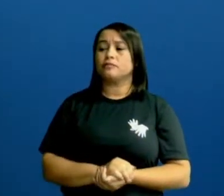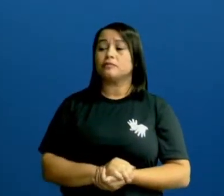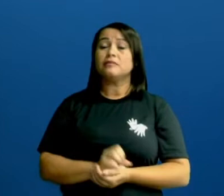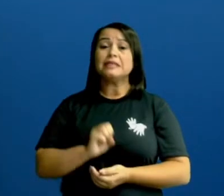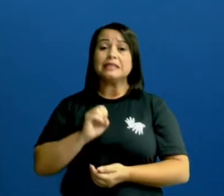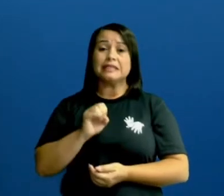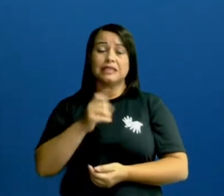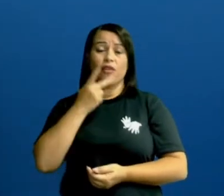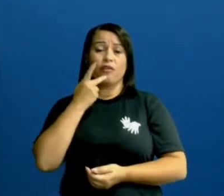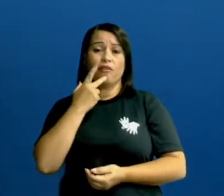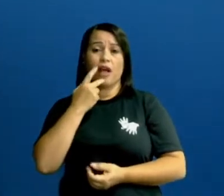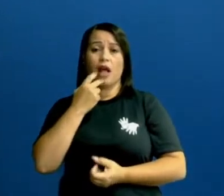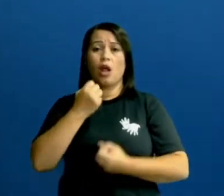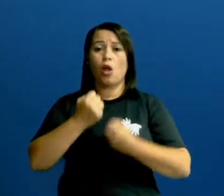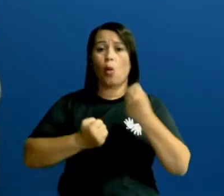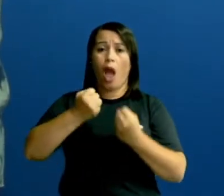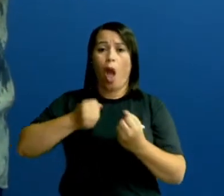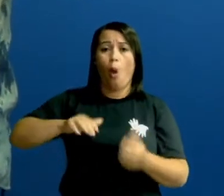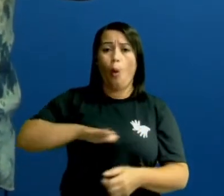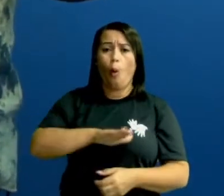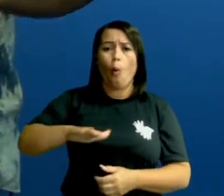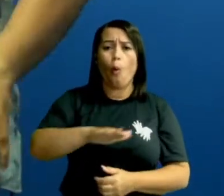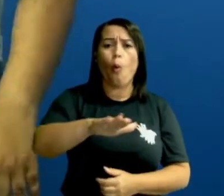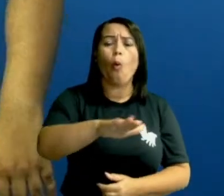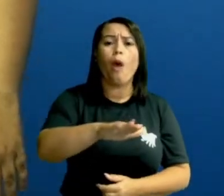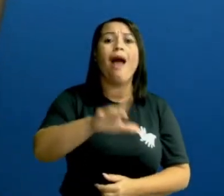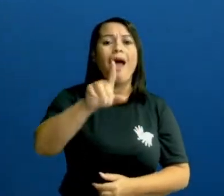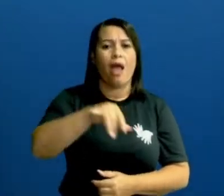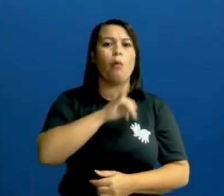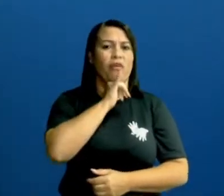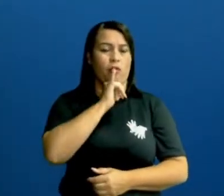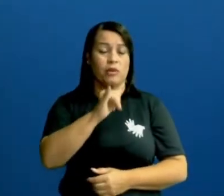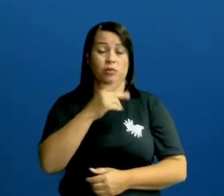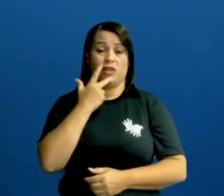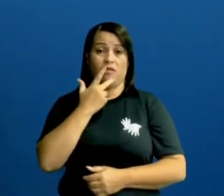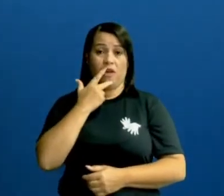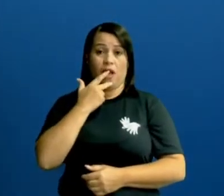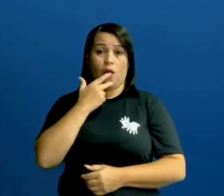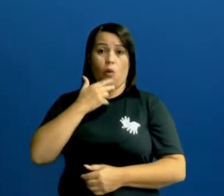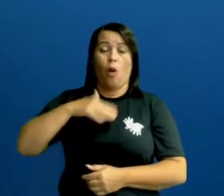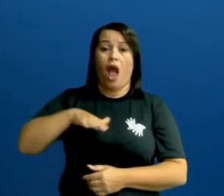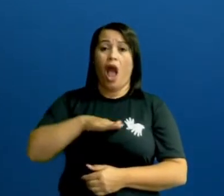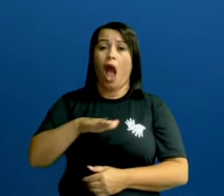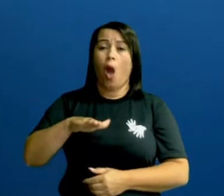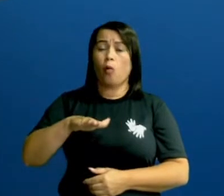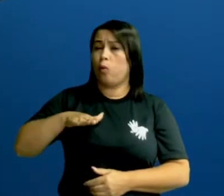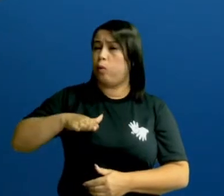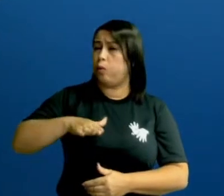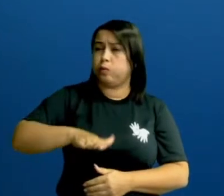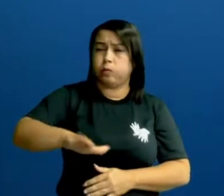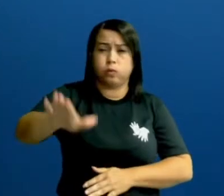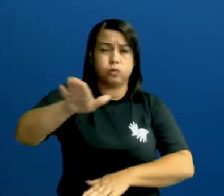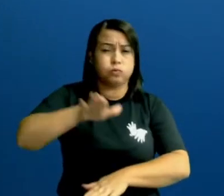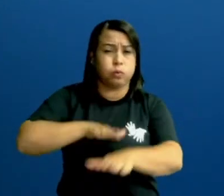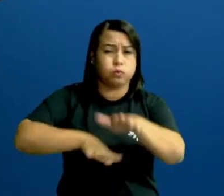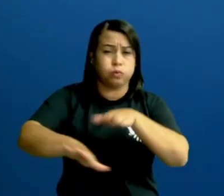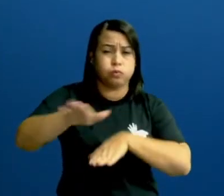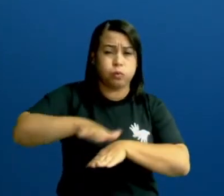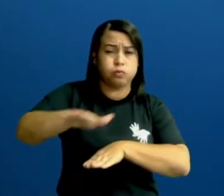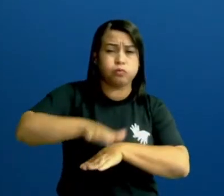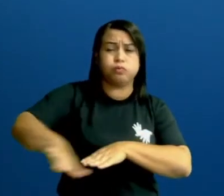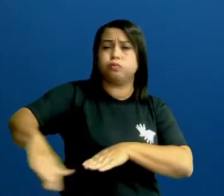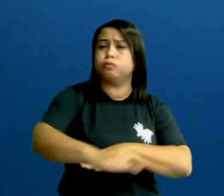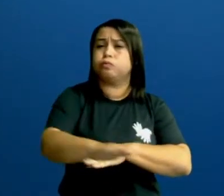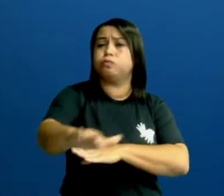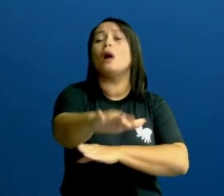eu digo o carro corria, é uma informação. Agora, quando eu digo o carro corria bastante, percebam que já